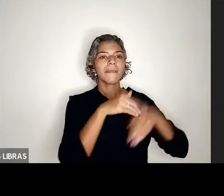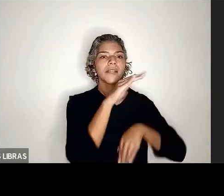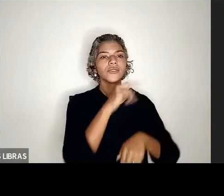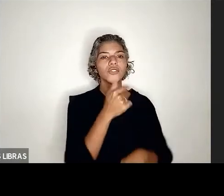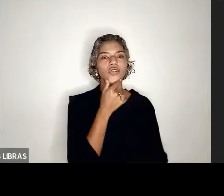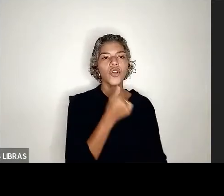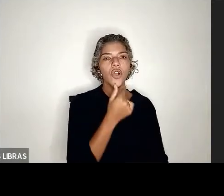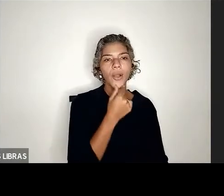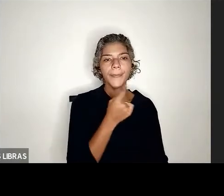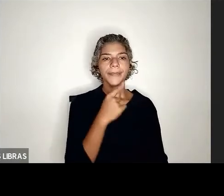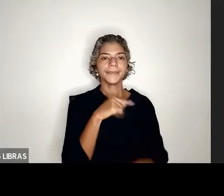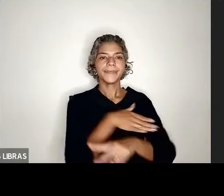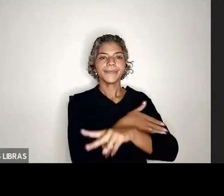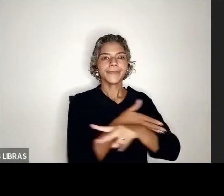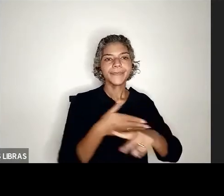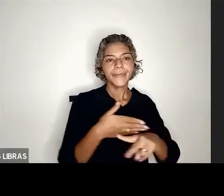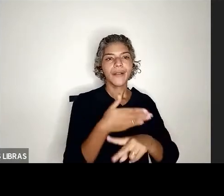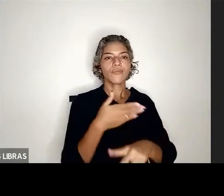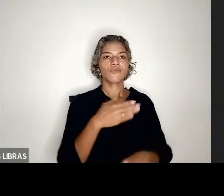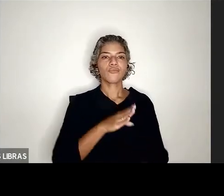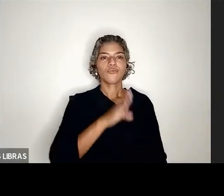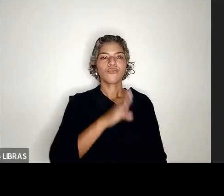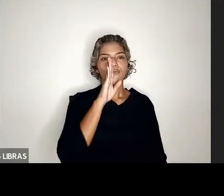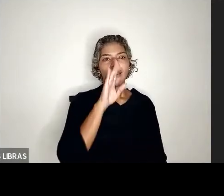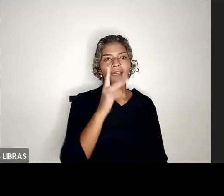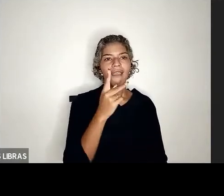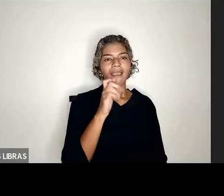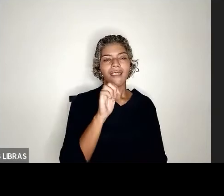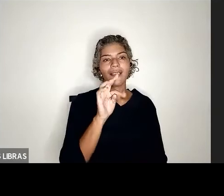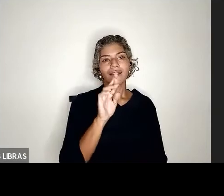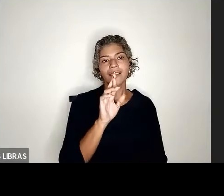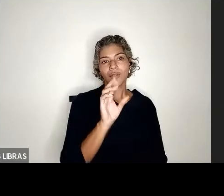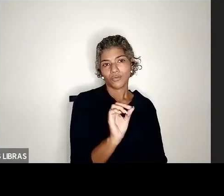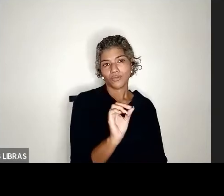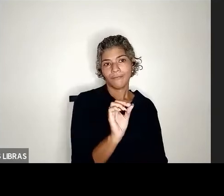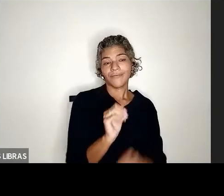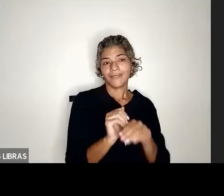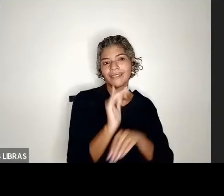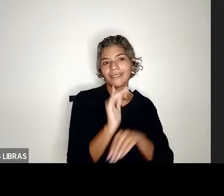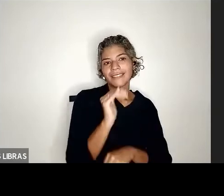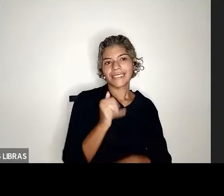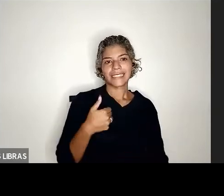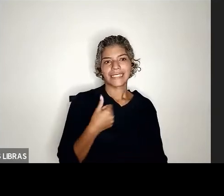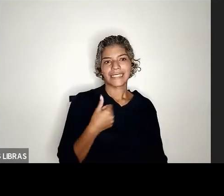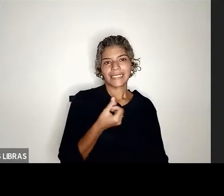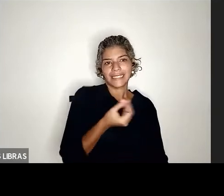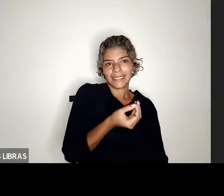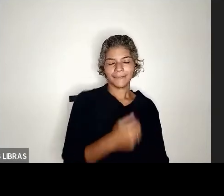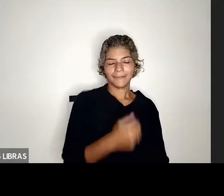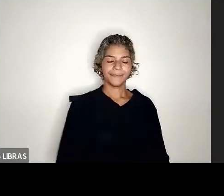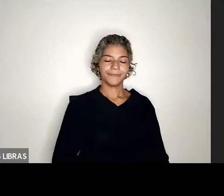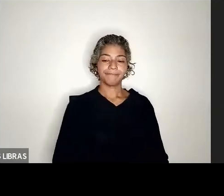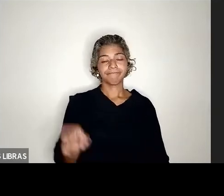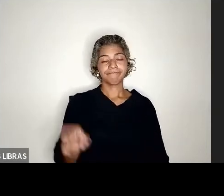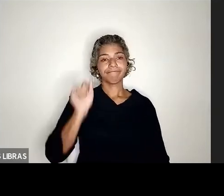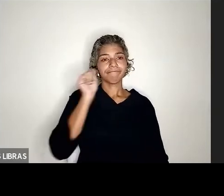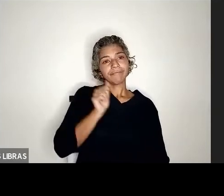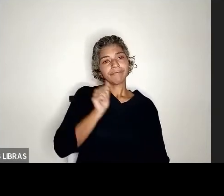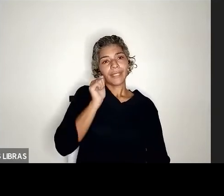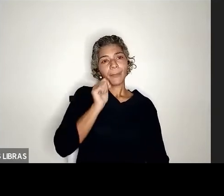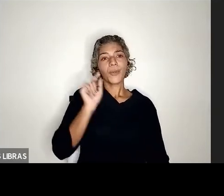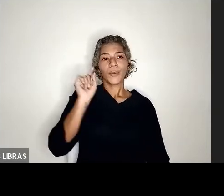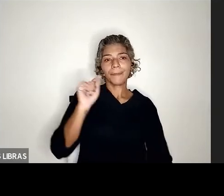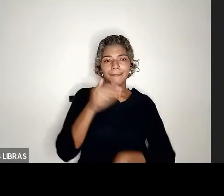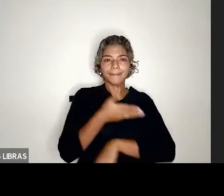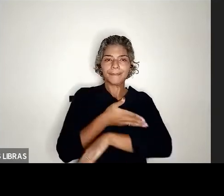héteros, acima de 60 anos. E que os espaços também que as mulheres ocupam sejam ocupados sempre por mulheres brancas e da